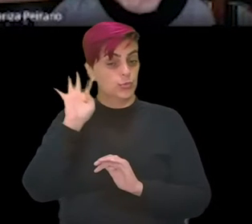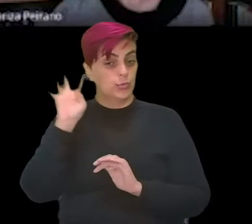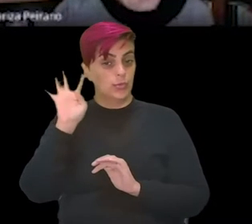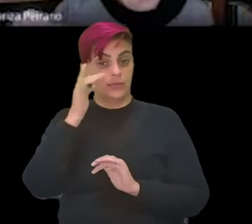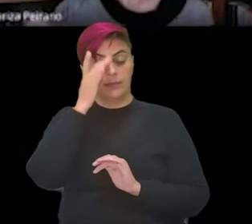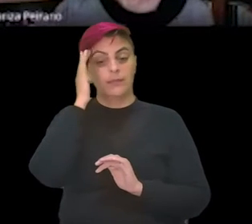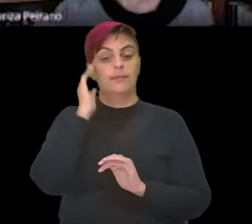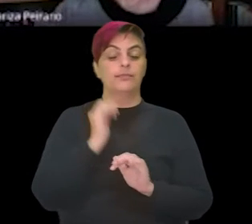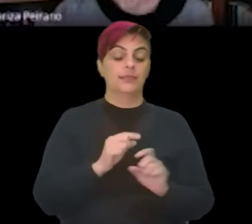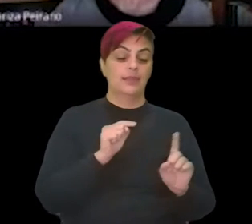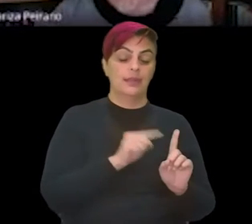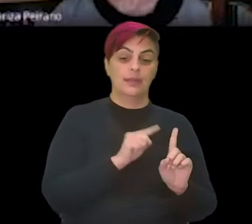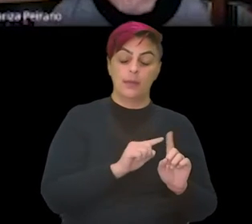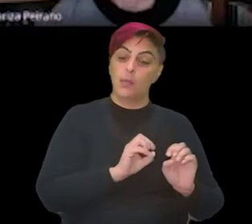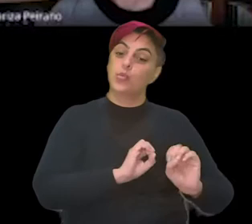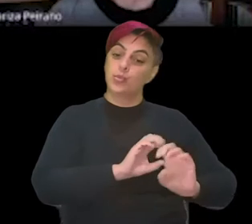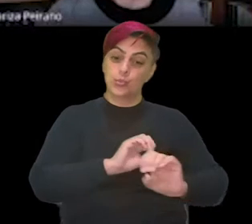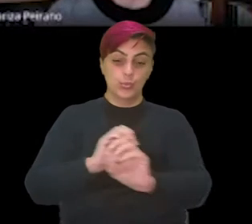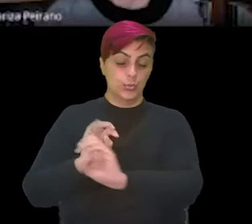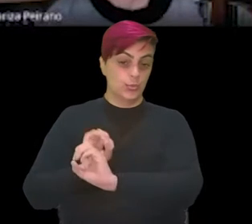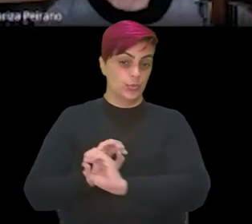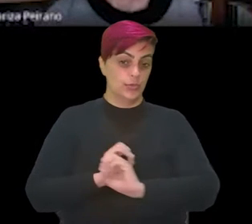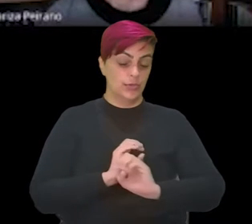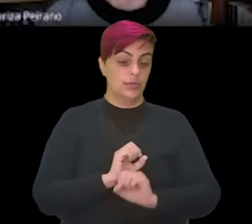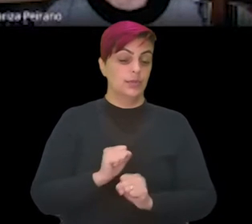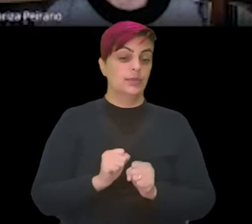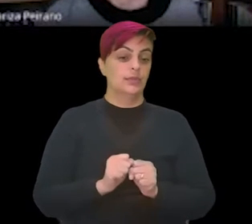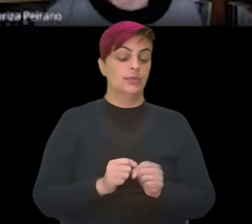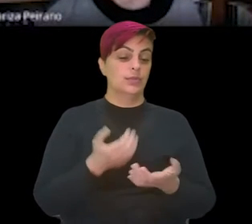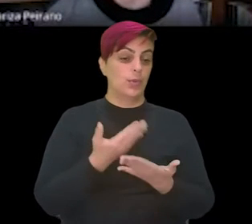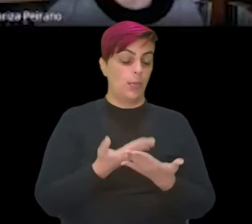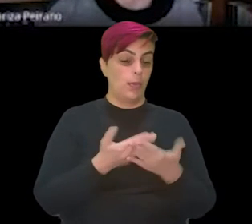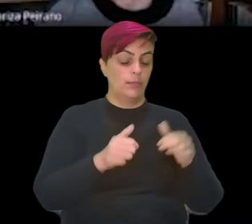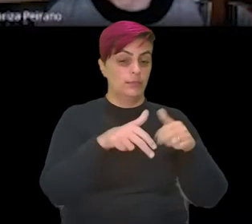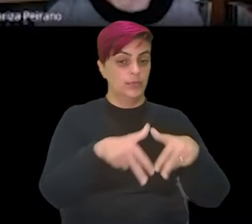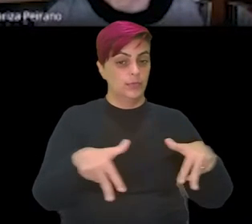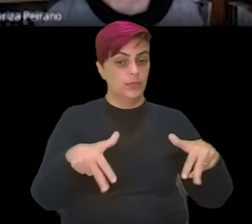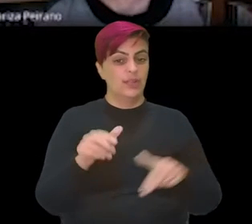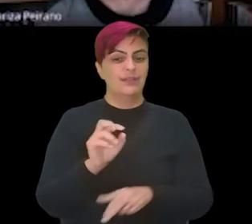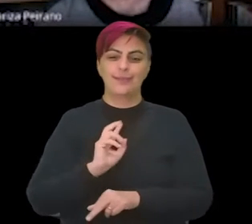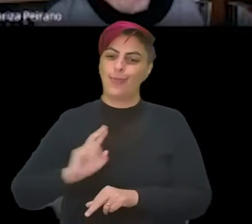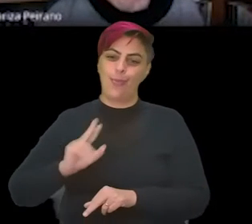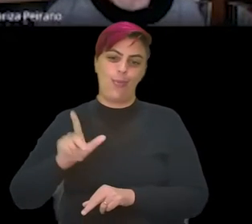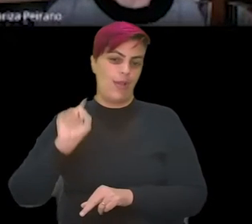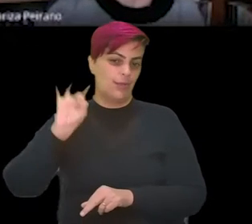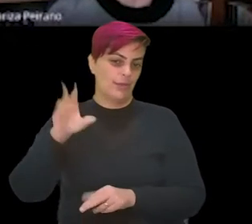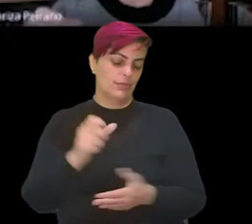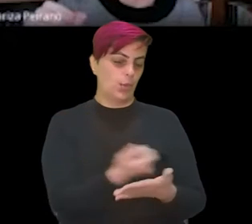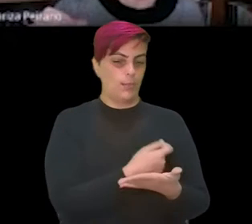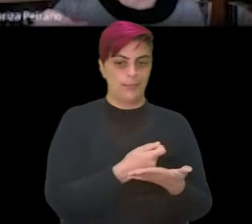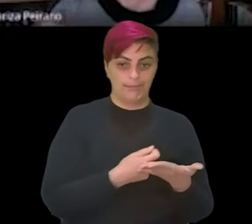Malinowski deixou-nos a lição guia de que a boa etnografia não é apenas descrição.